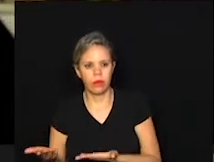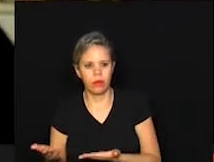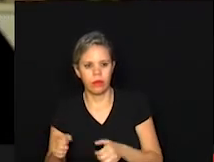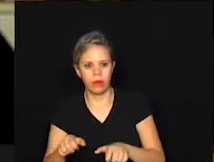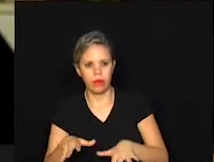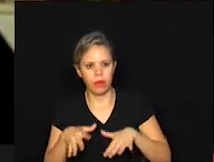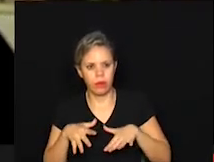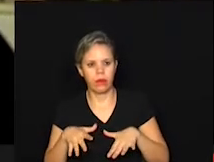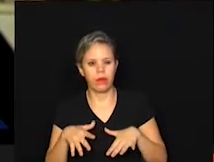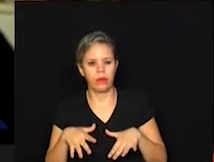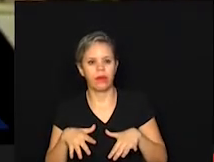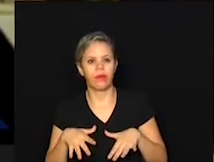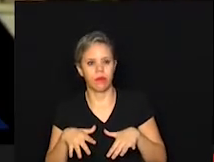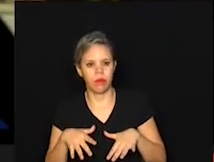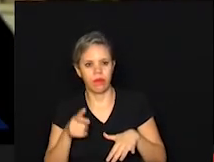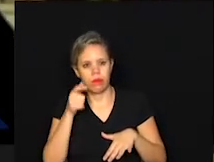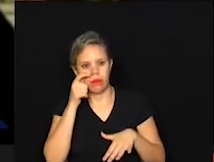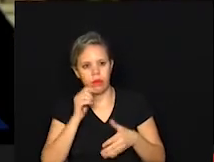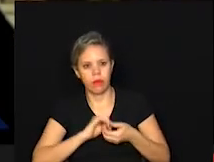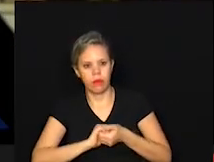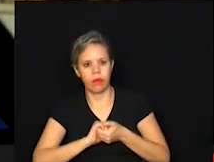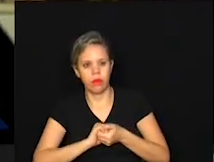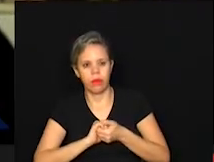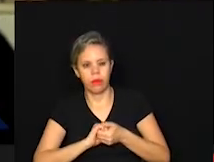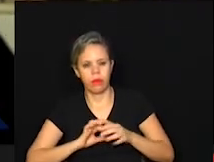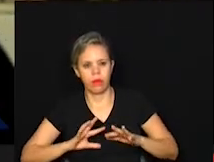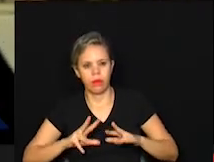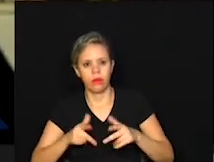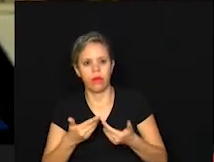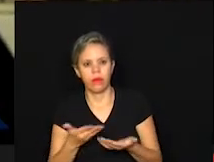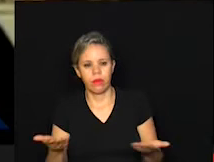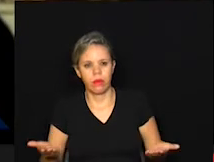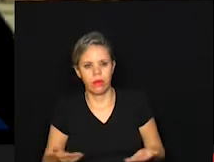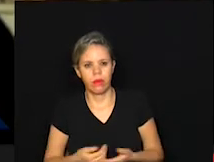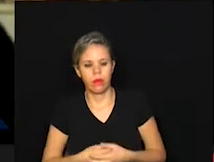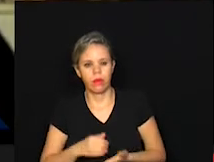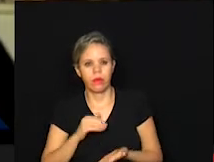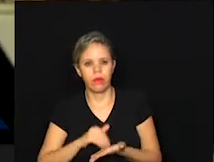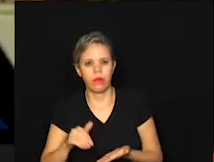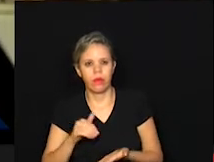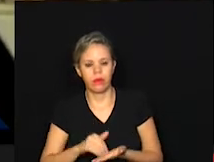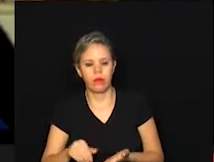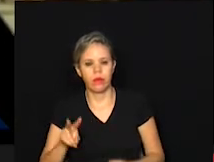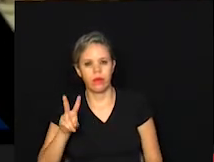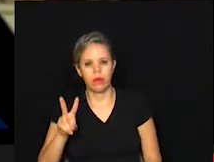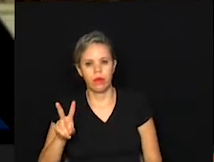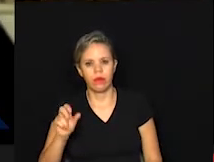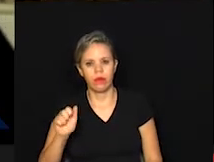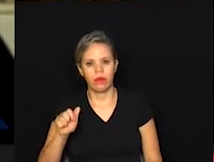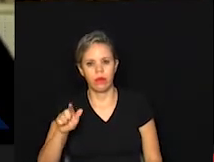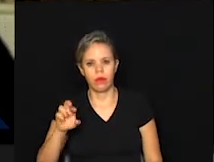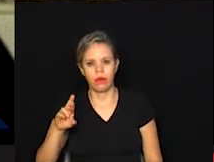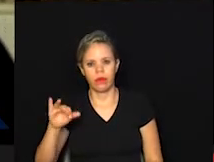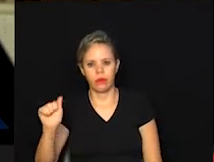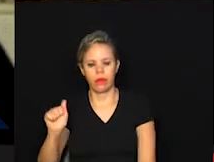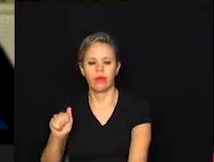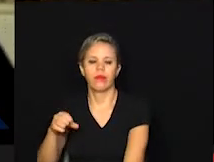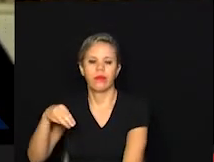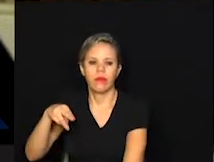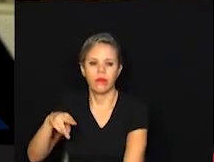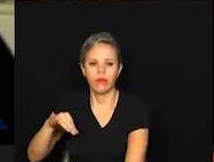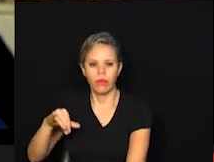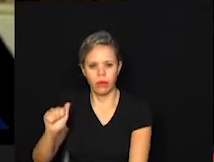audiência. E quero cumprimentar a todos e a todas, secretária Vandercleia, Mônica,